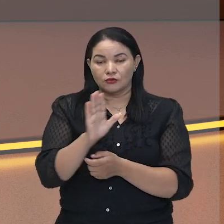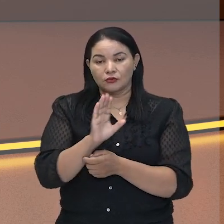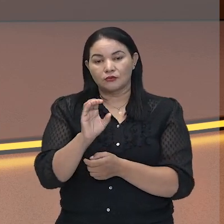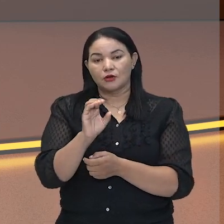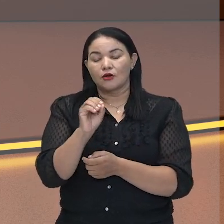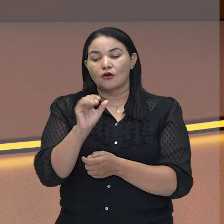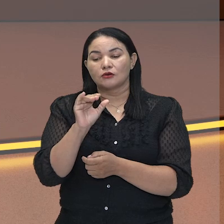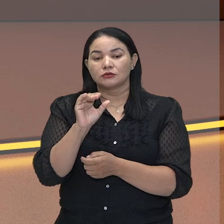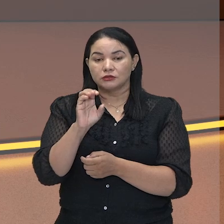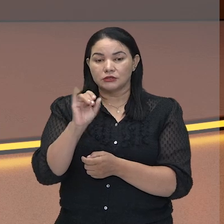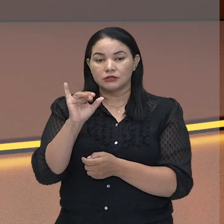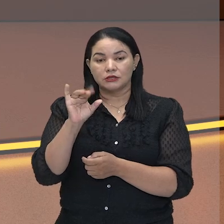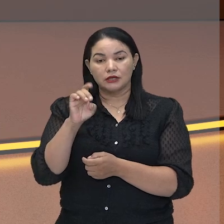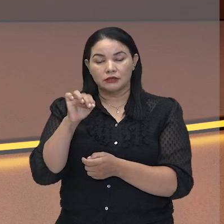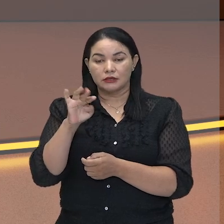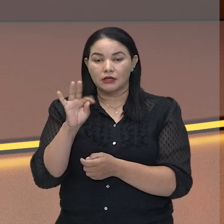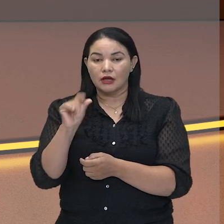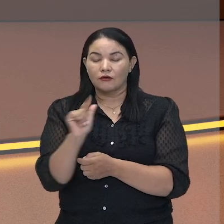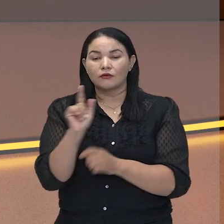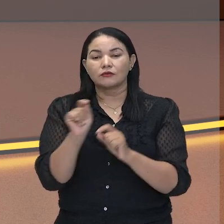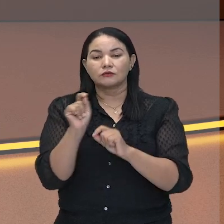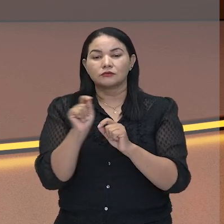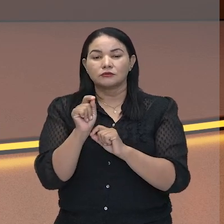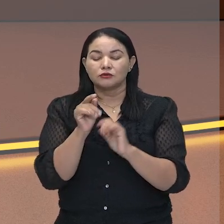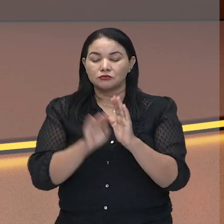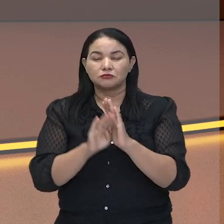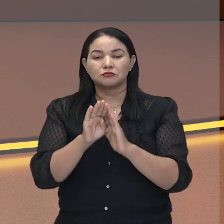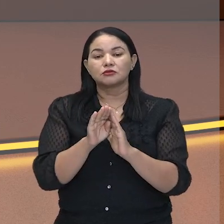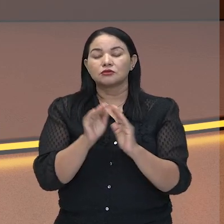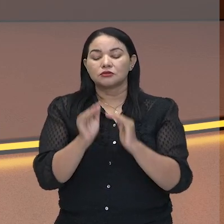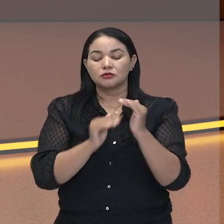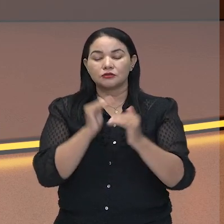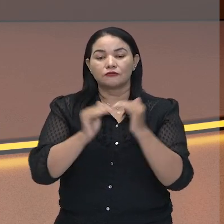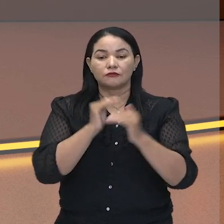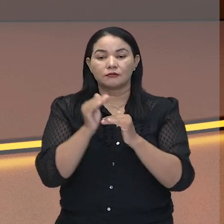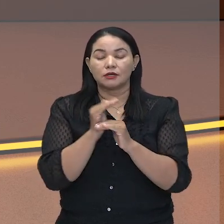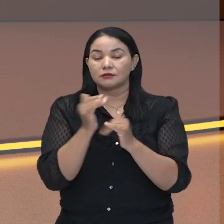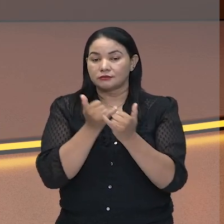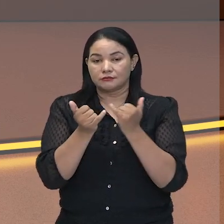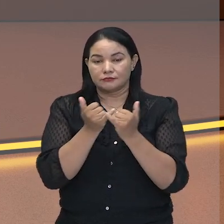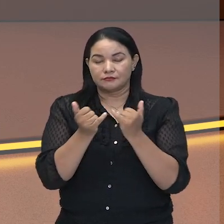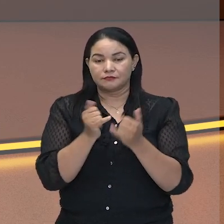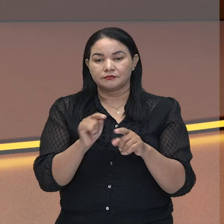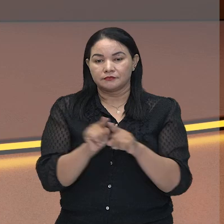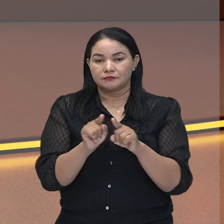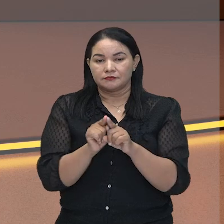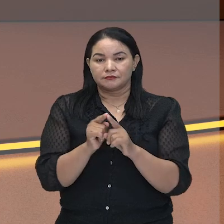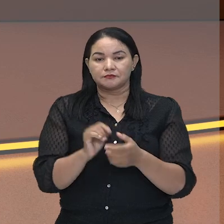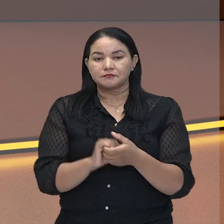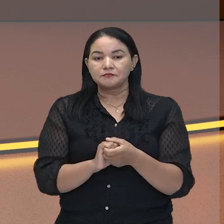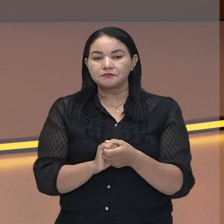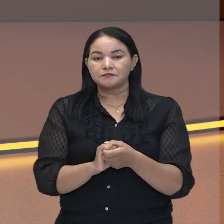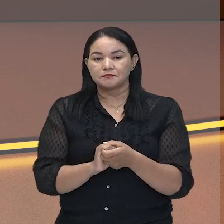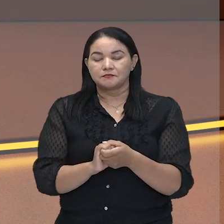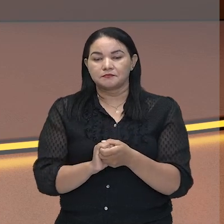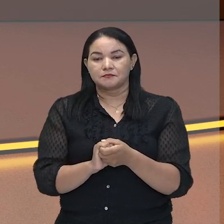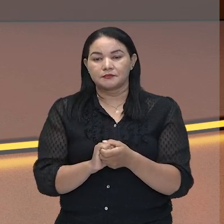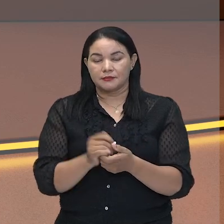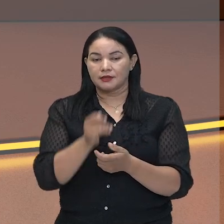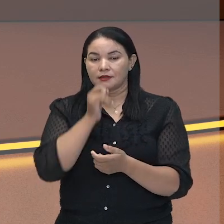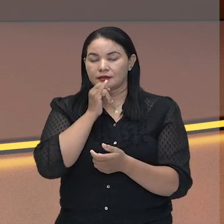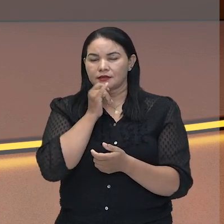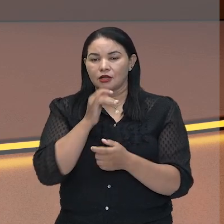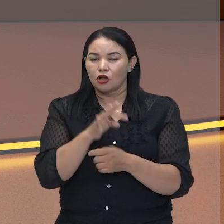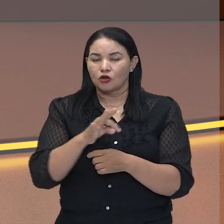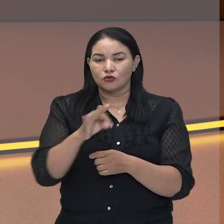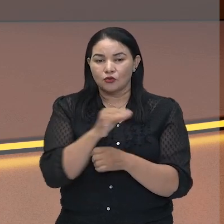eles vão possuir um nível de desenvolvimento muito similar, né, muito uniforme. Todos eles